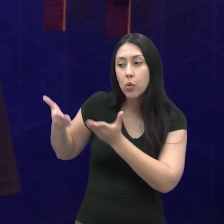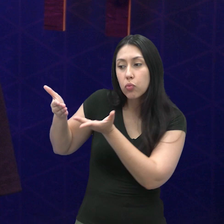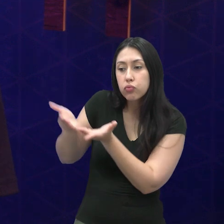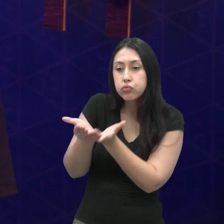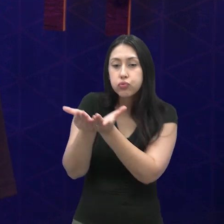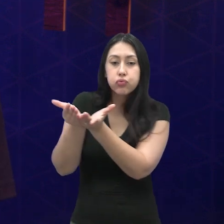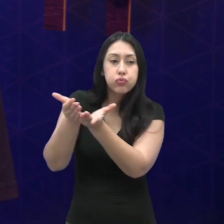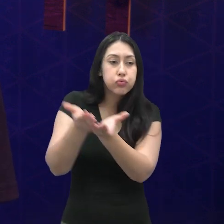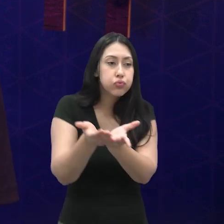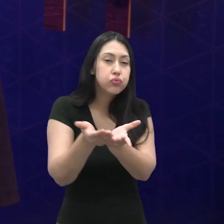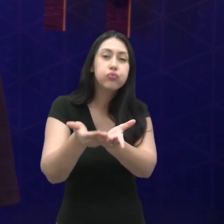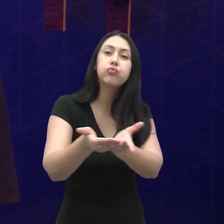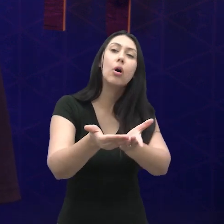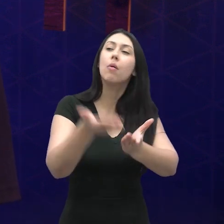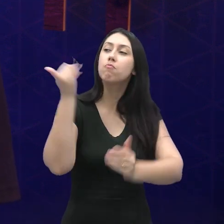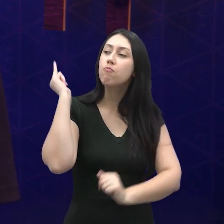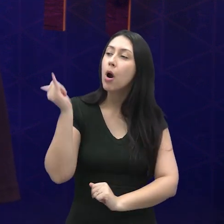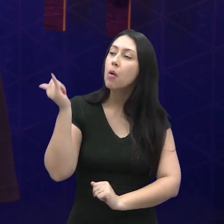também.